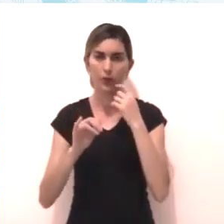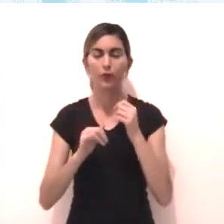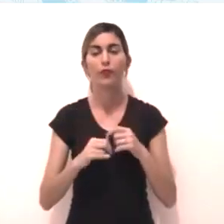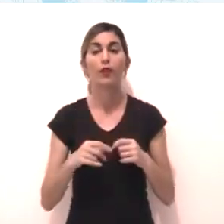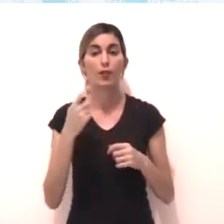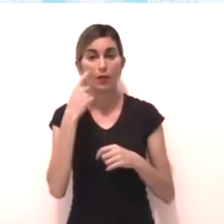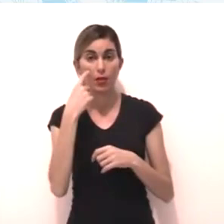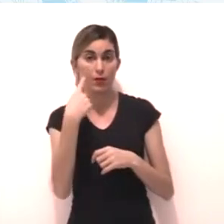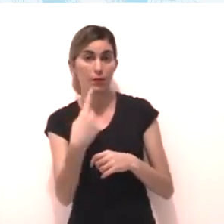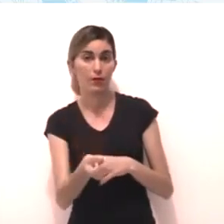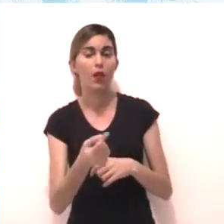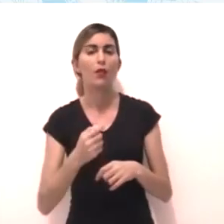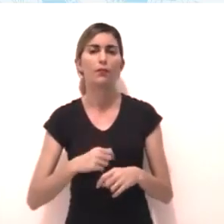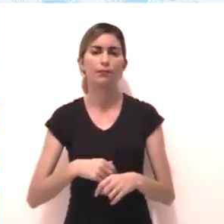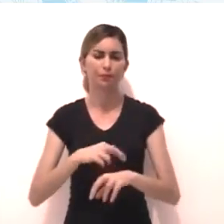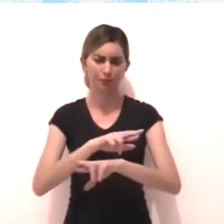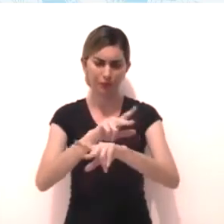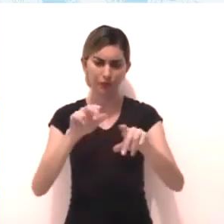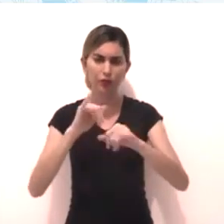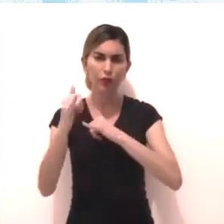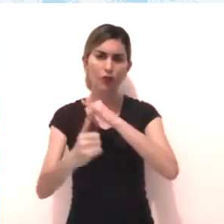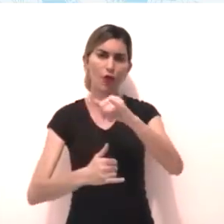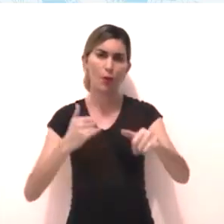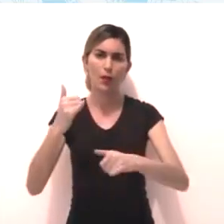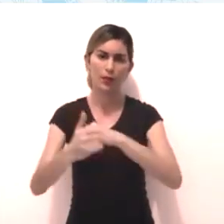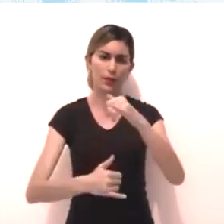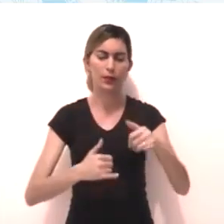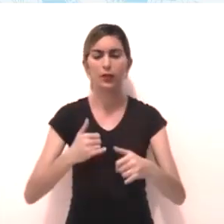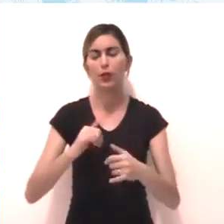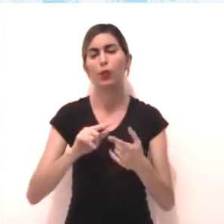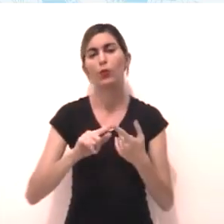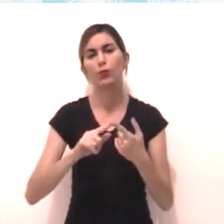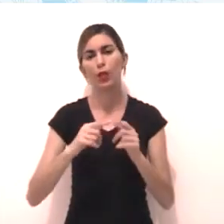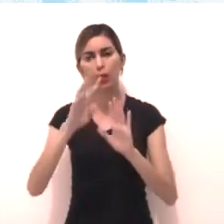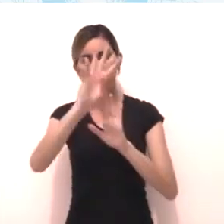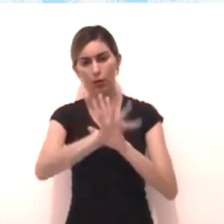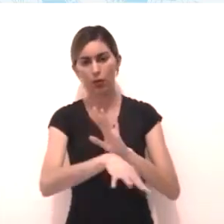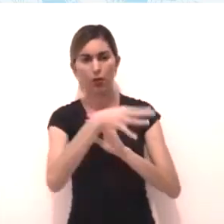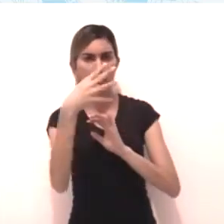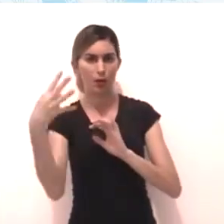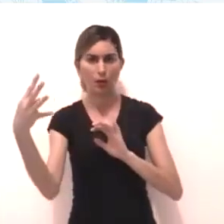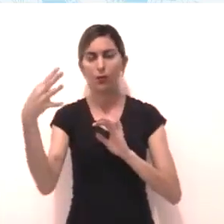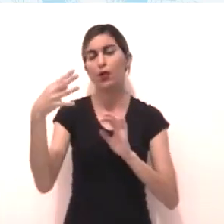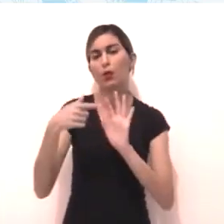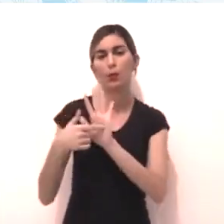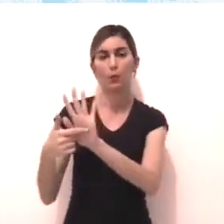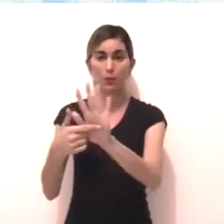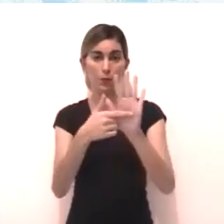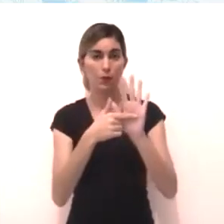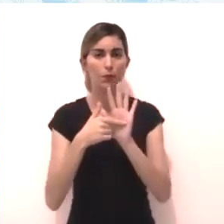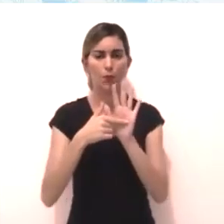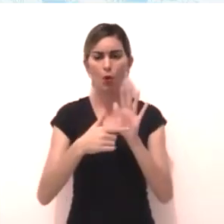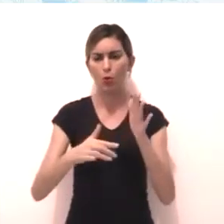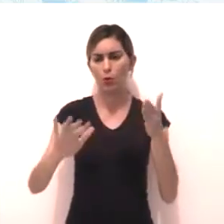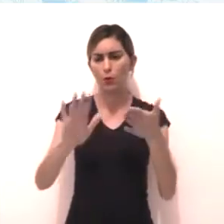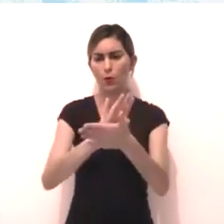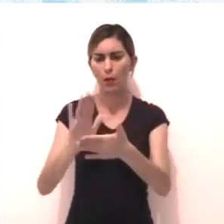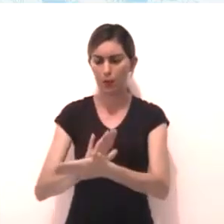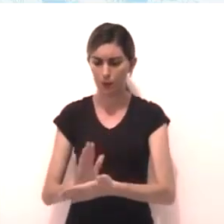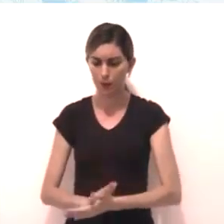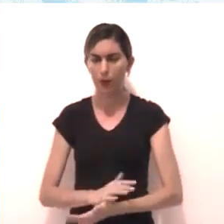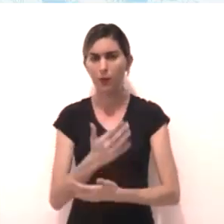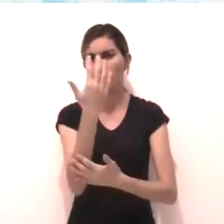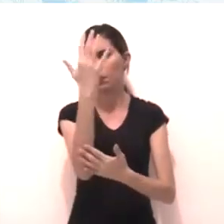do INPE, você vai encontrar várias informações. Encontrei lá uma tabela que mostra o